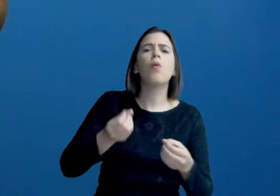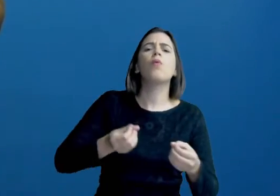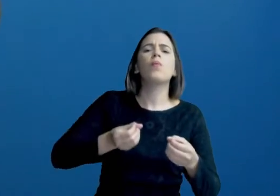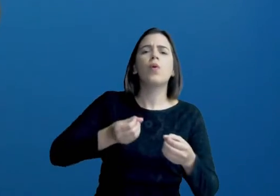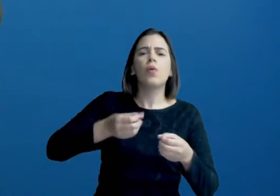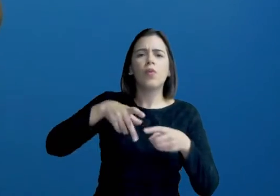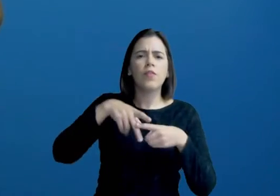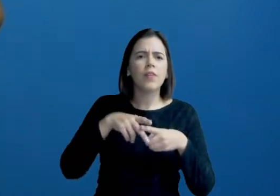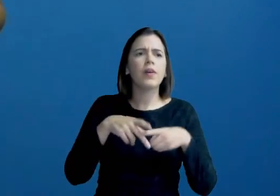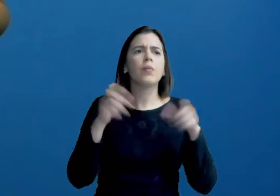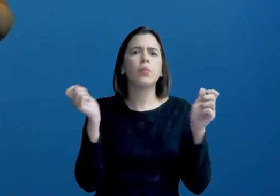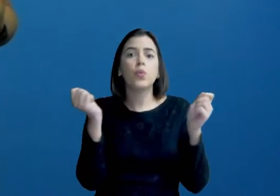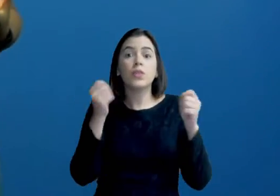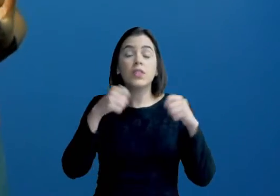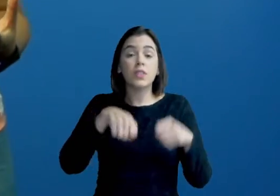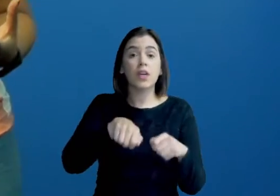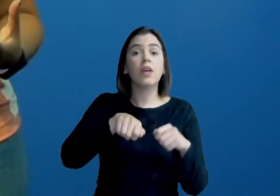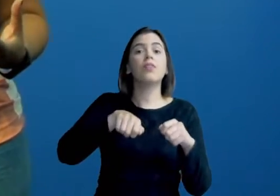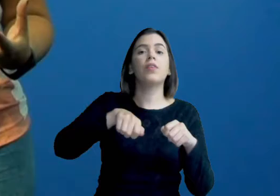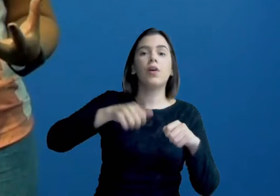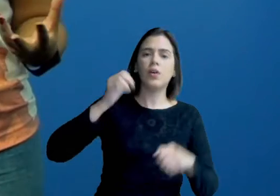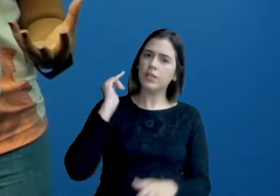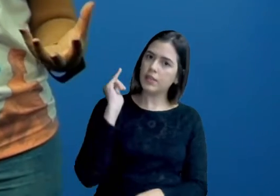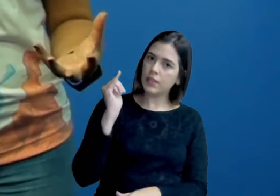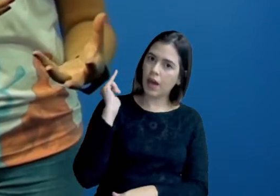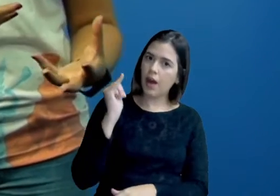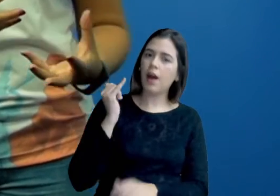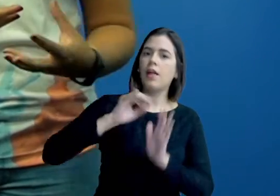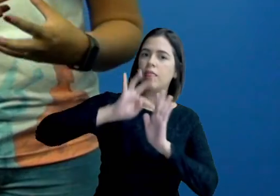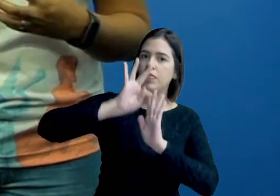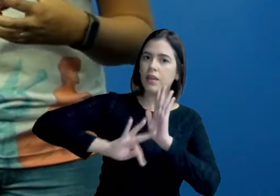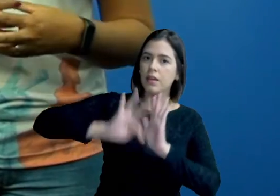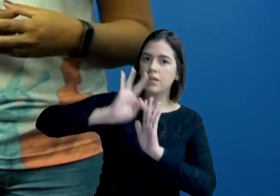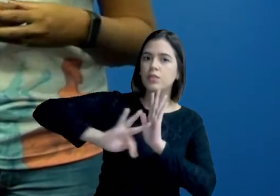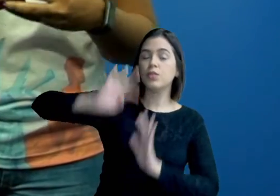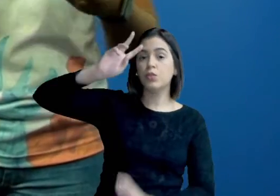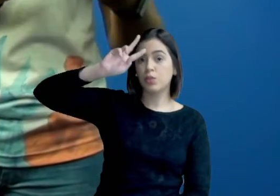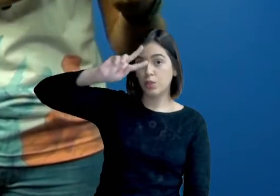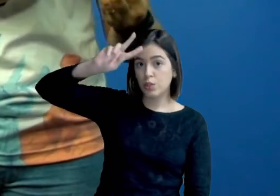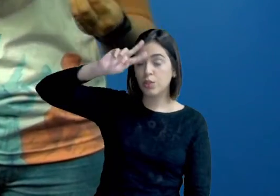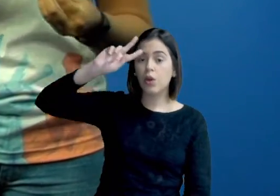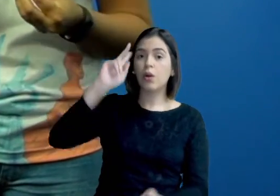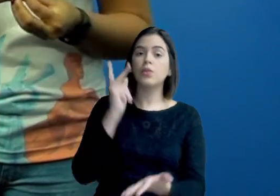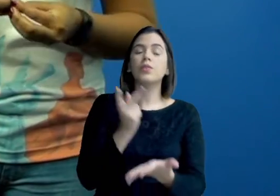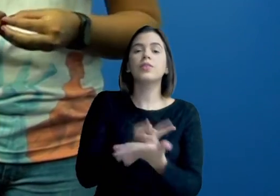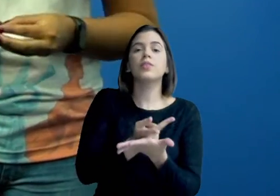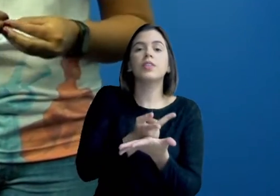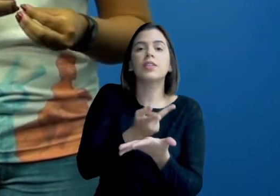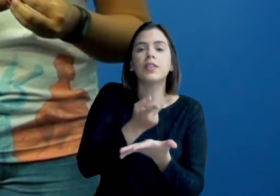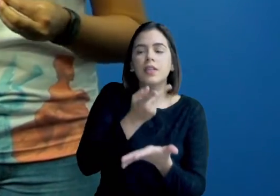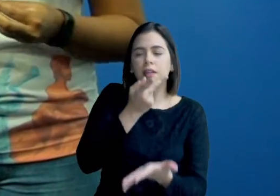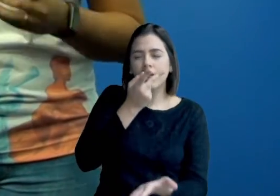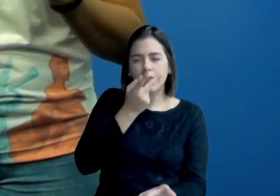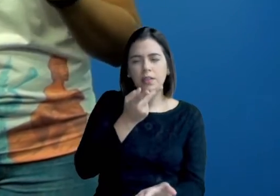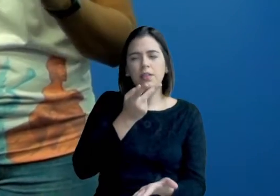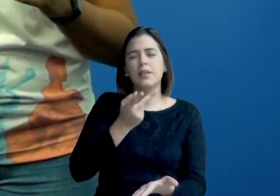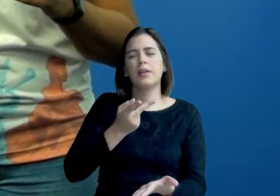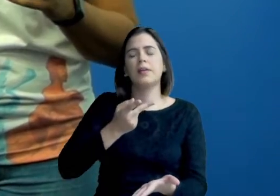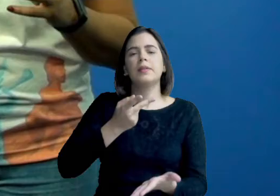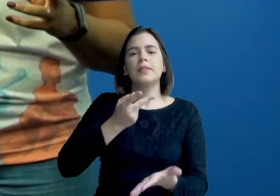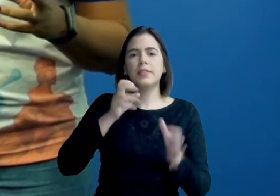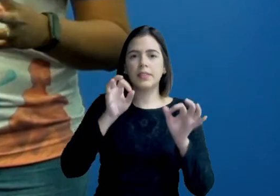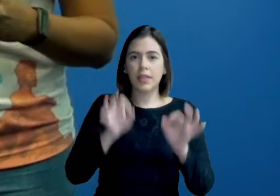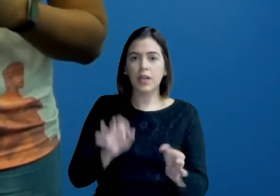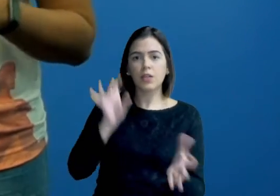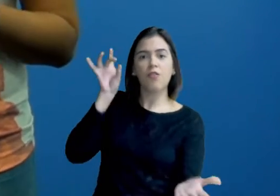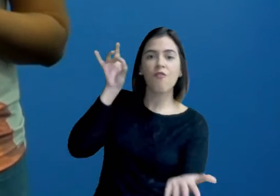ferramenta para narrar textos históricos, como eu havia falado, né, que aconteceram, hechos é